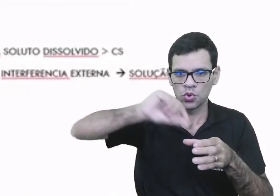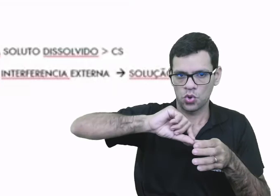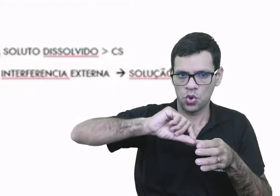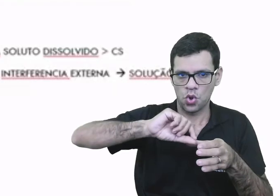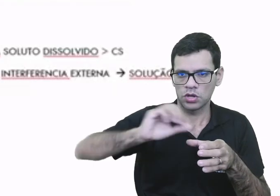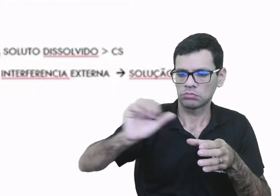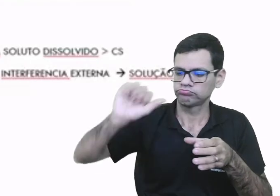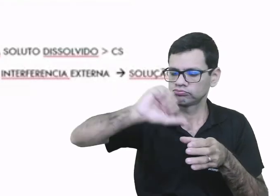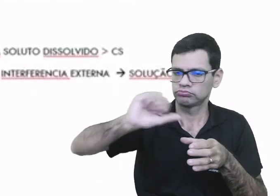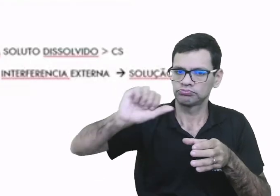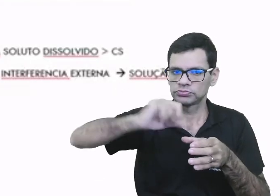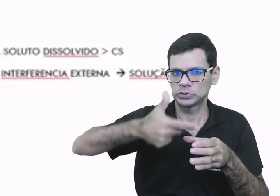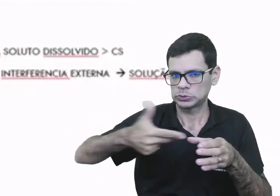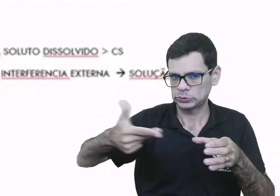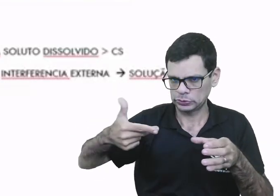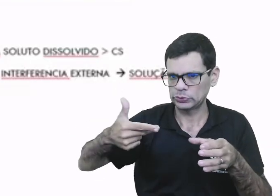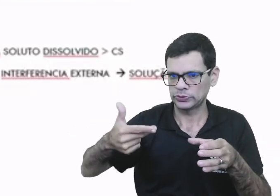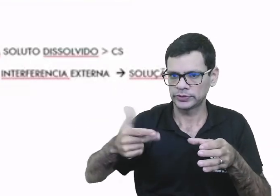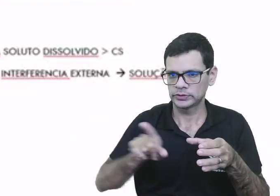aqui a gente tem